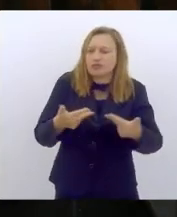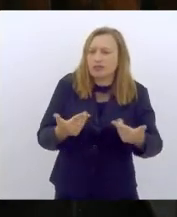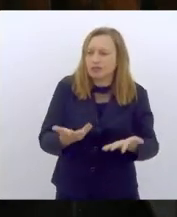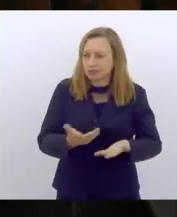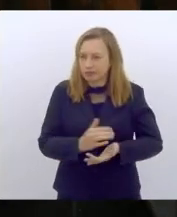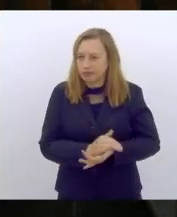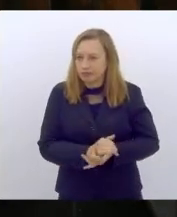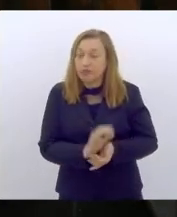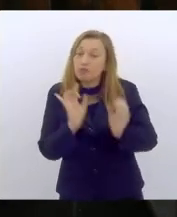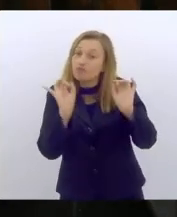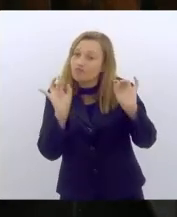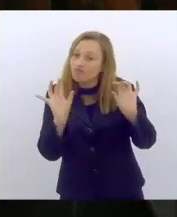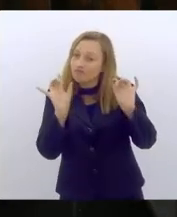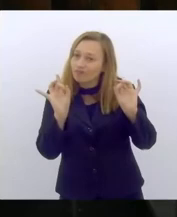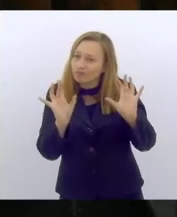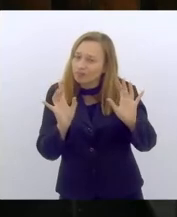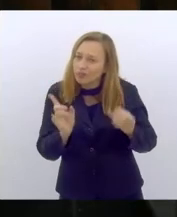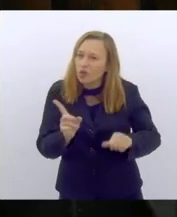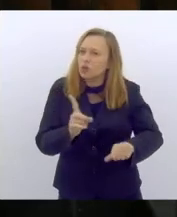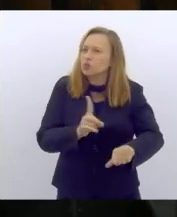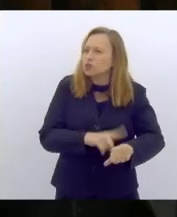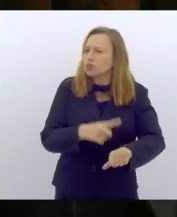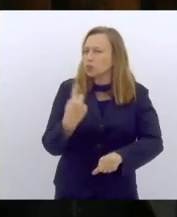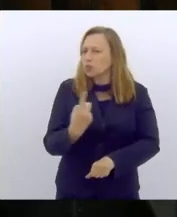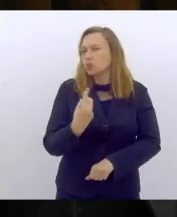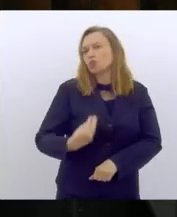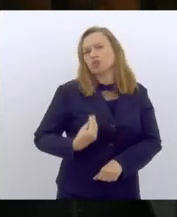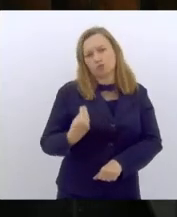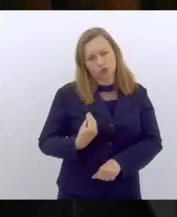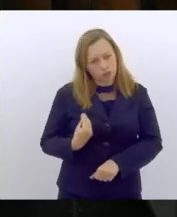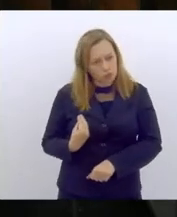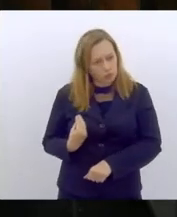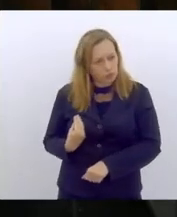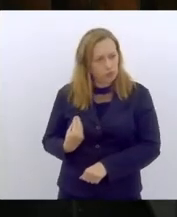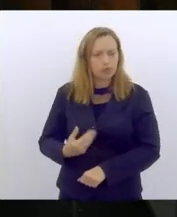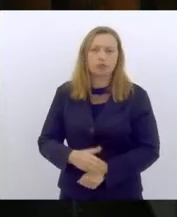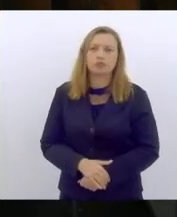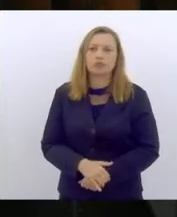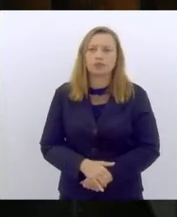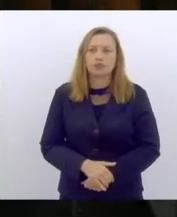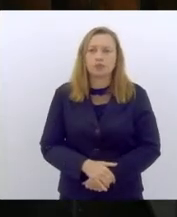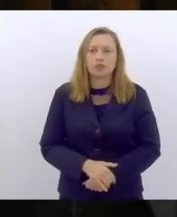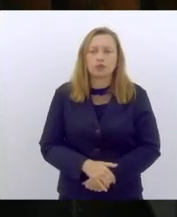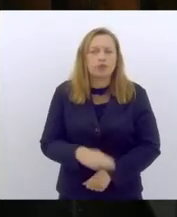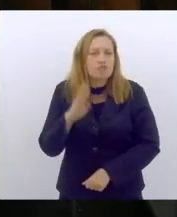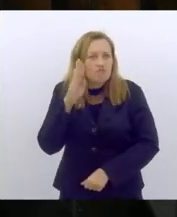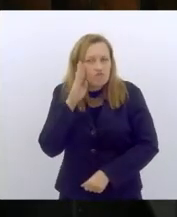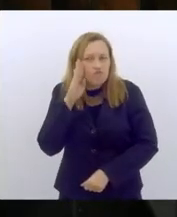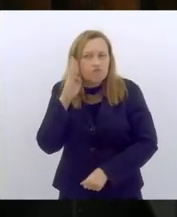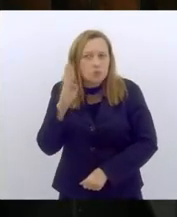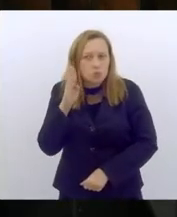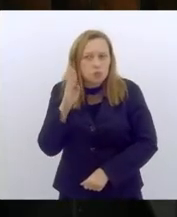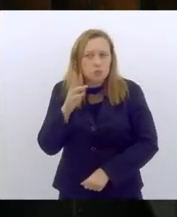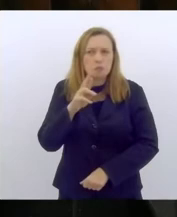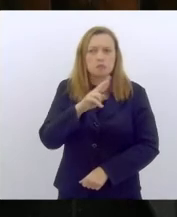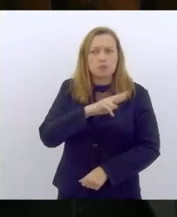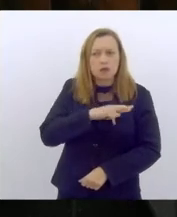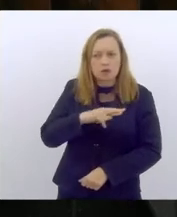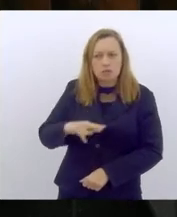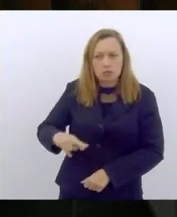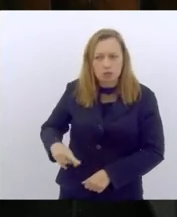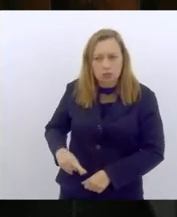e Especialmente nos tempos que vivemos o princípio Republicano